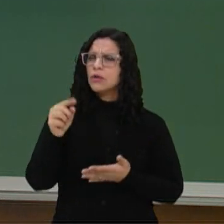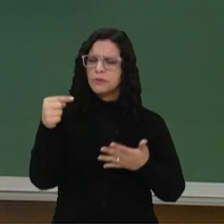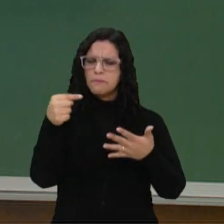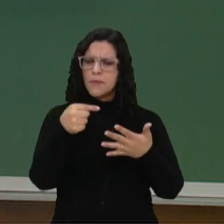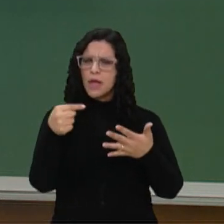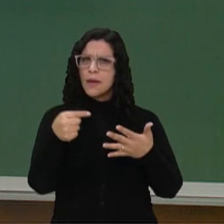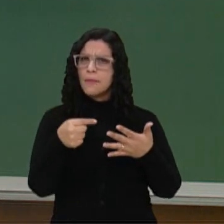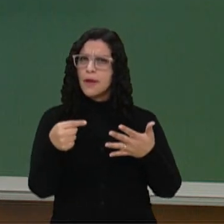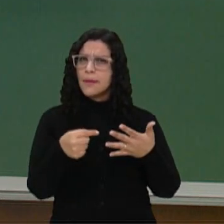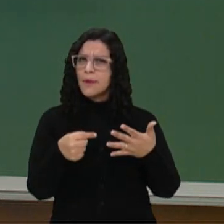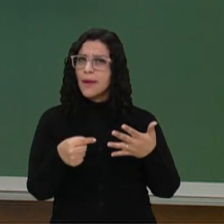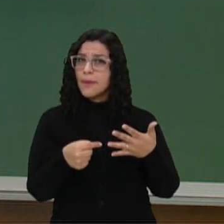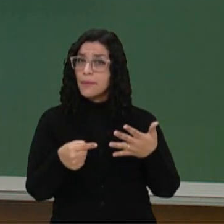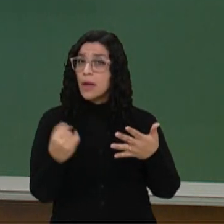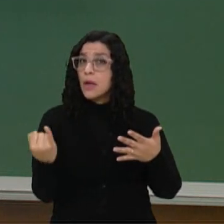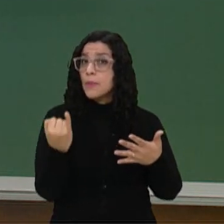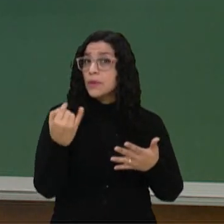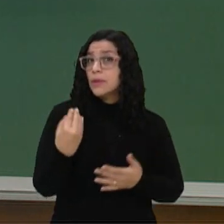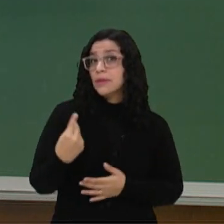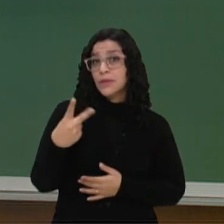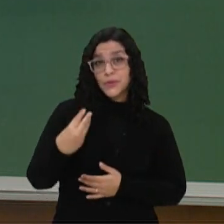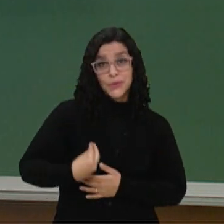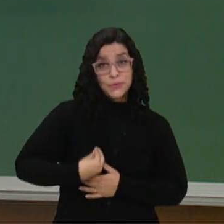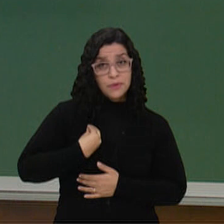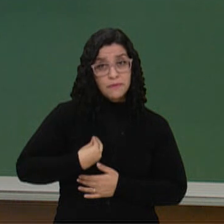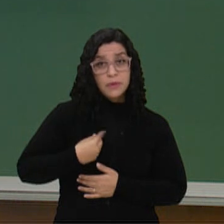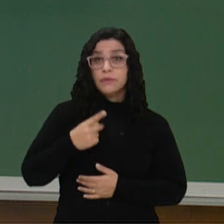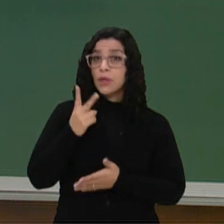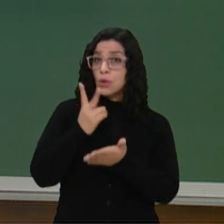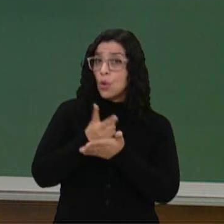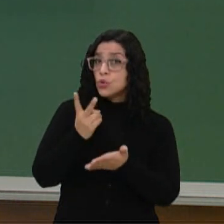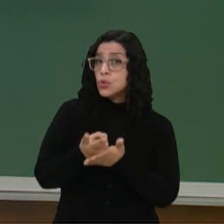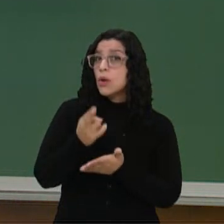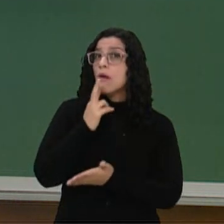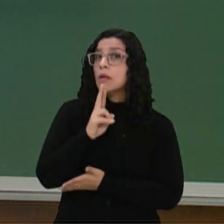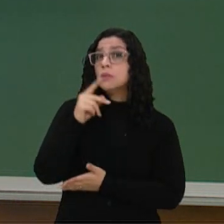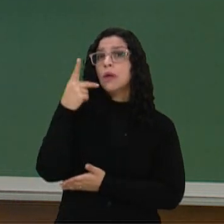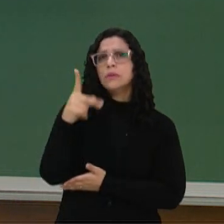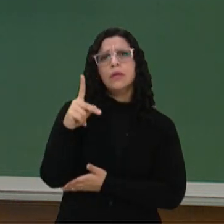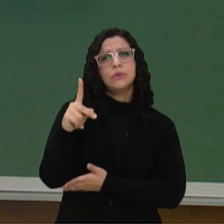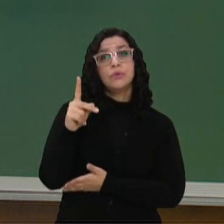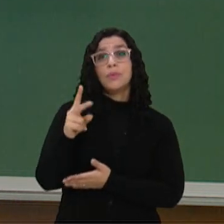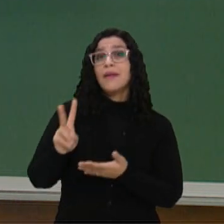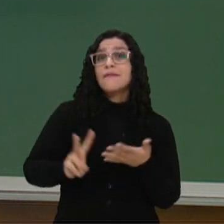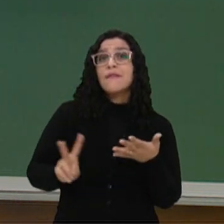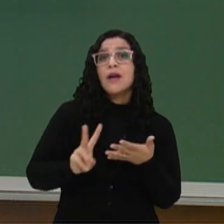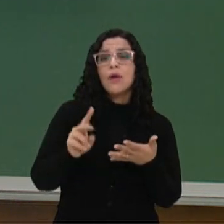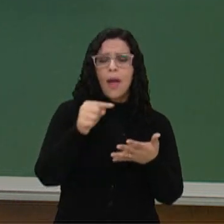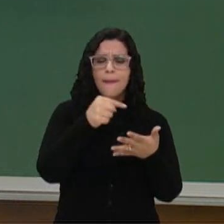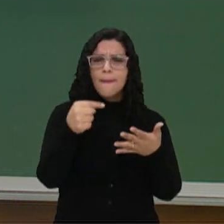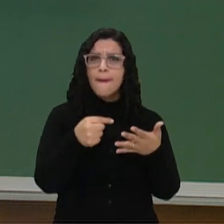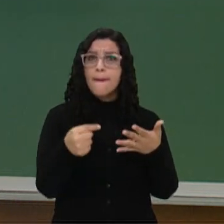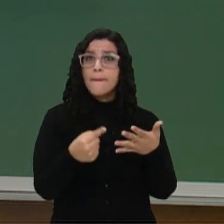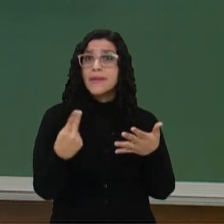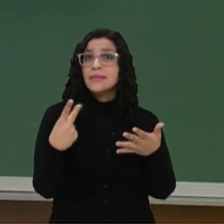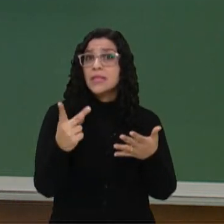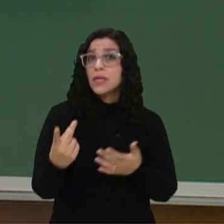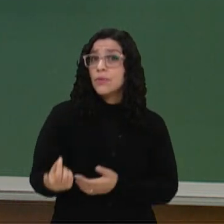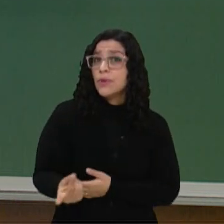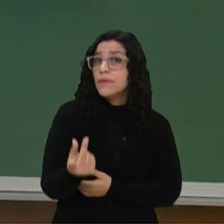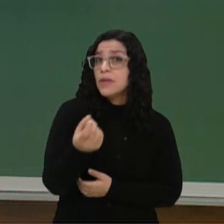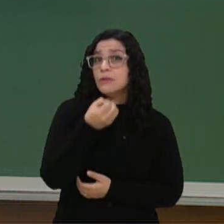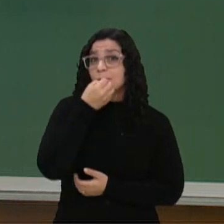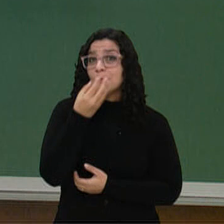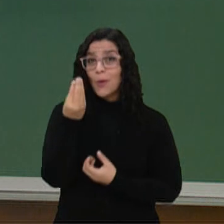são importantes para você e peço que mantenha esses valores. São valores infinitos, bons que